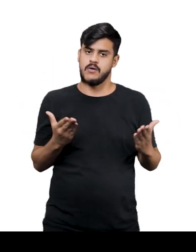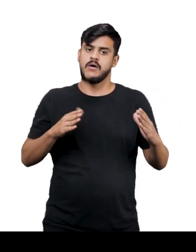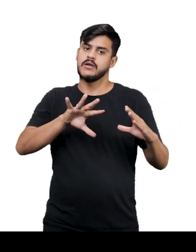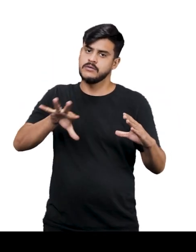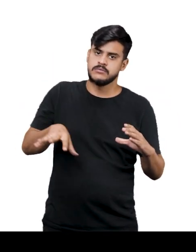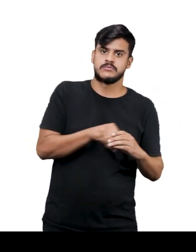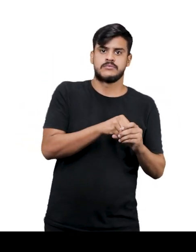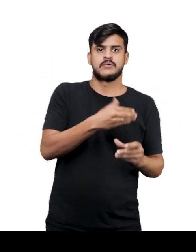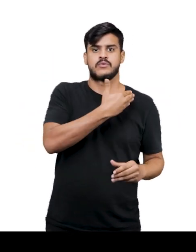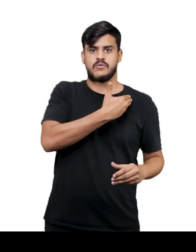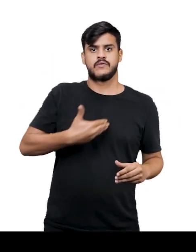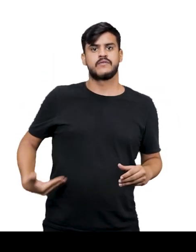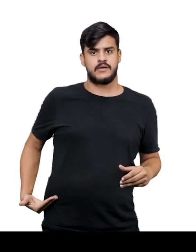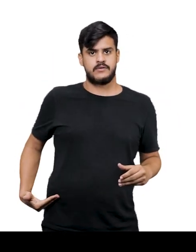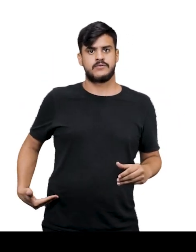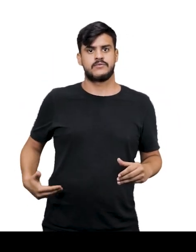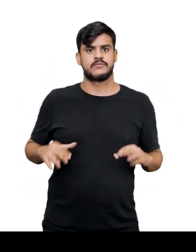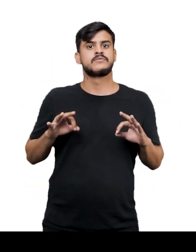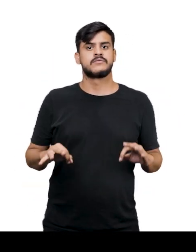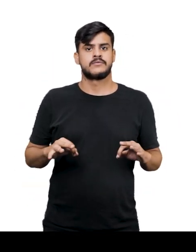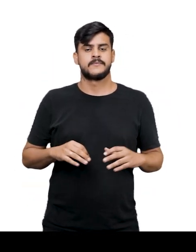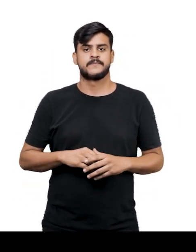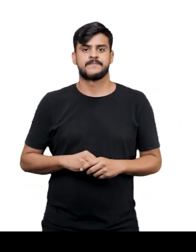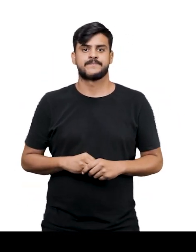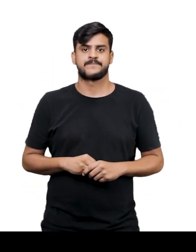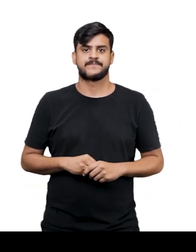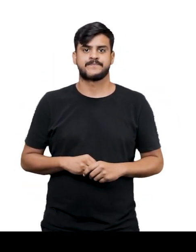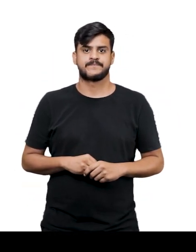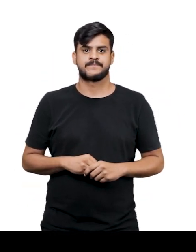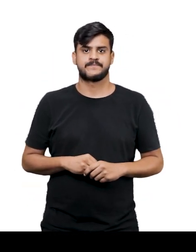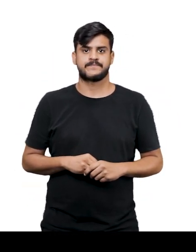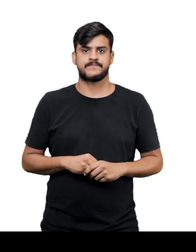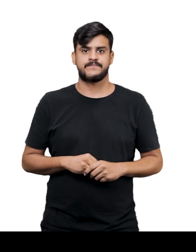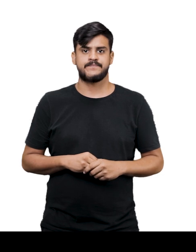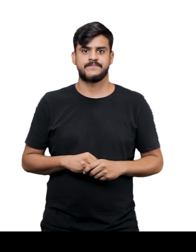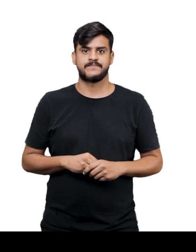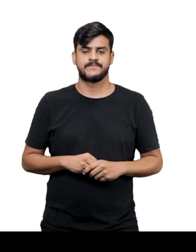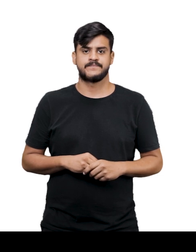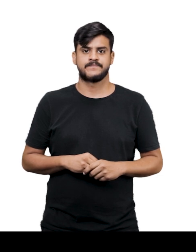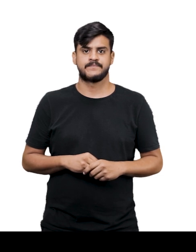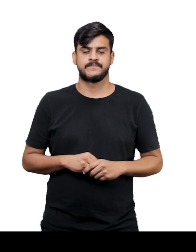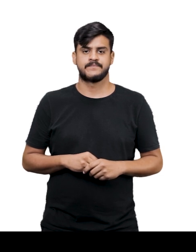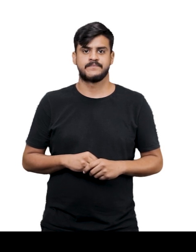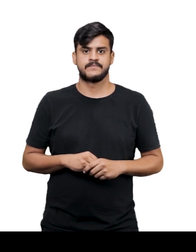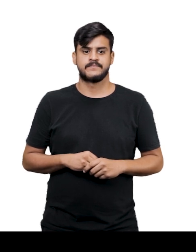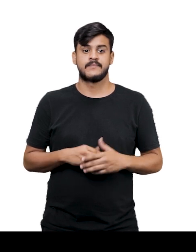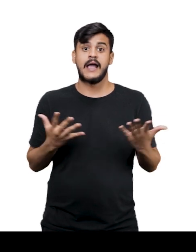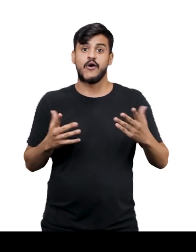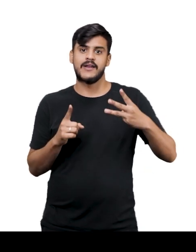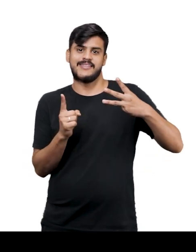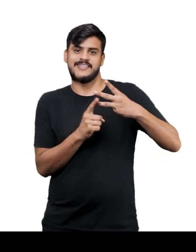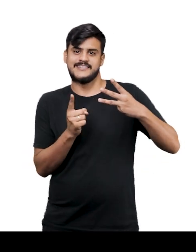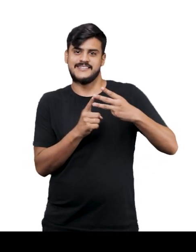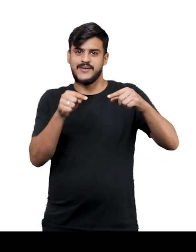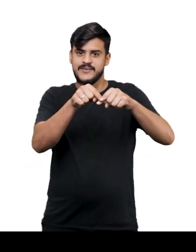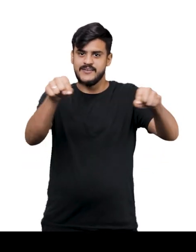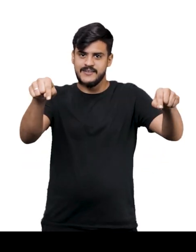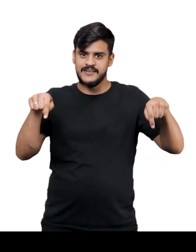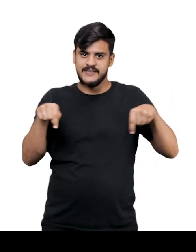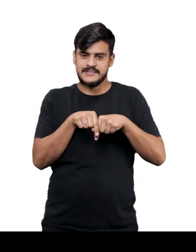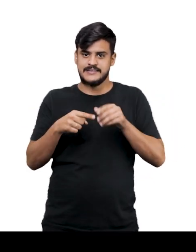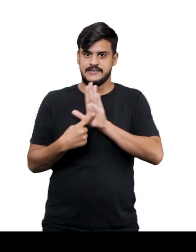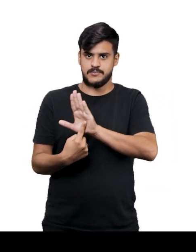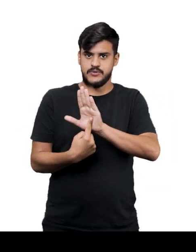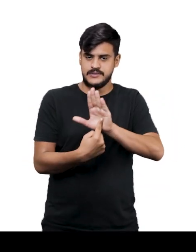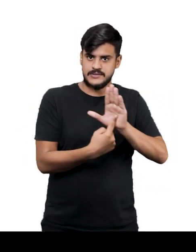condição, parte do acervo do museu foi tombado e tornou-se patrimônio público. Neste terceiro núcleo